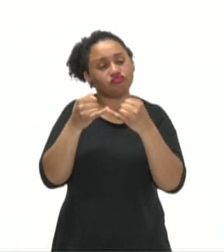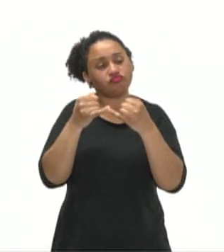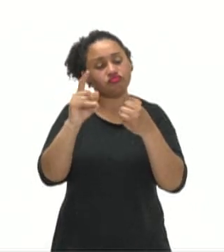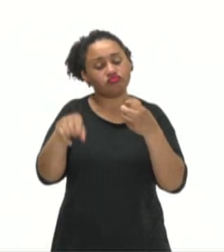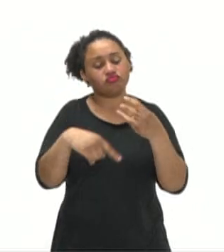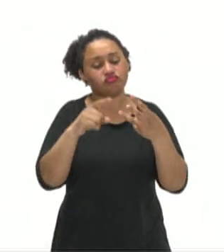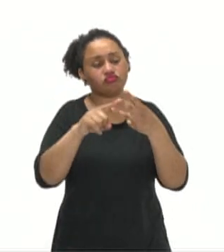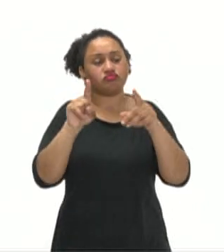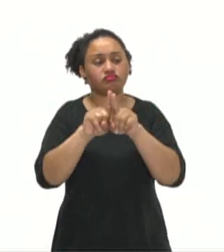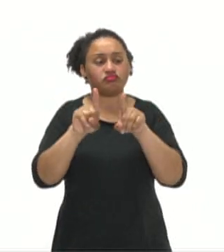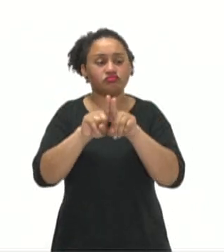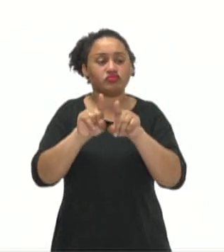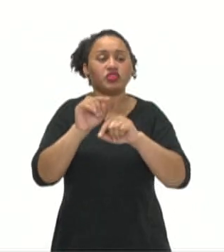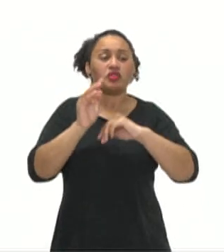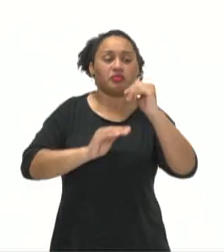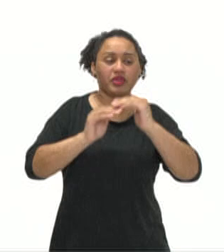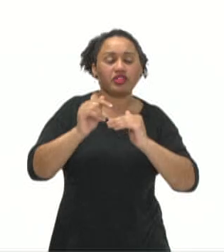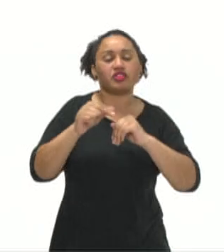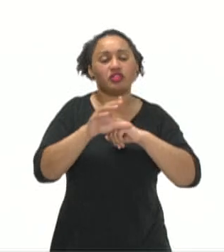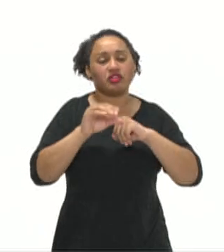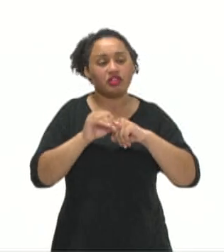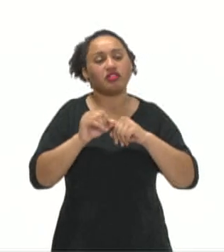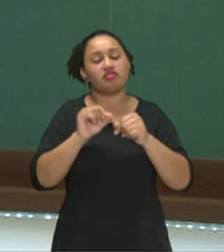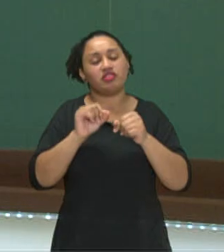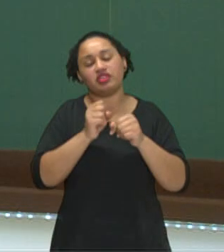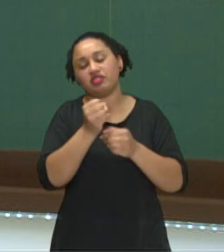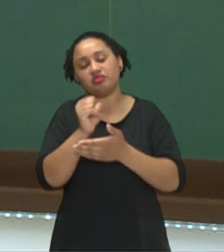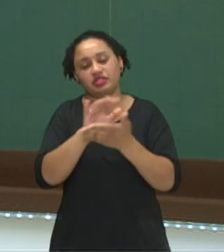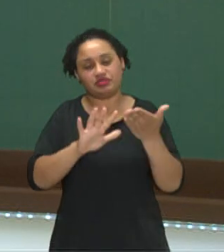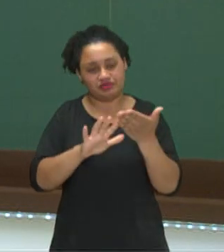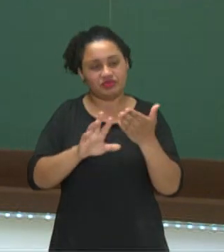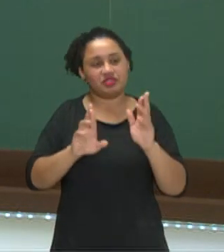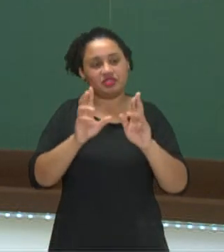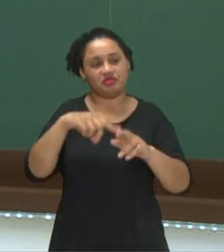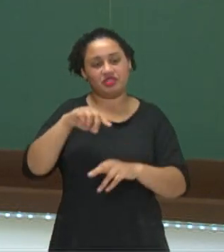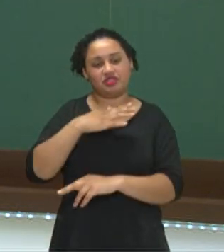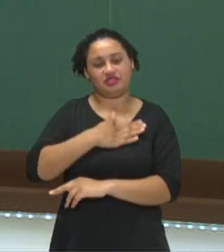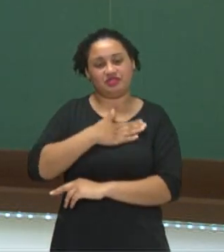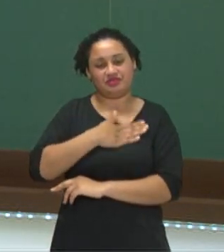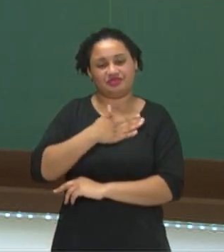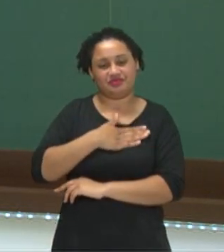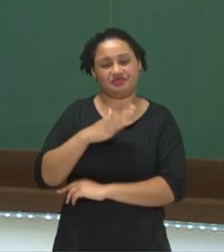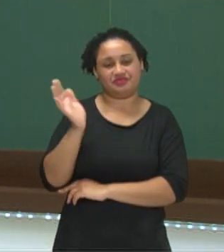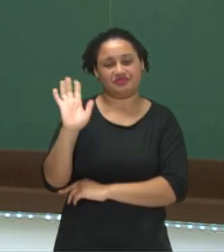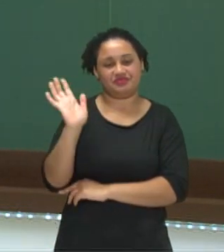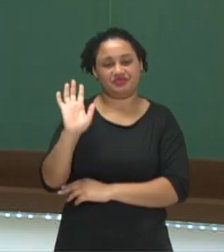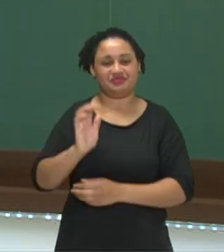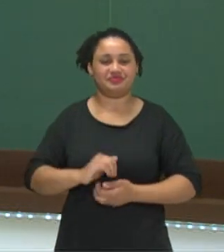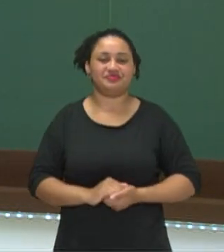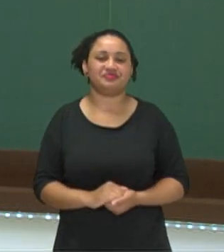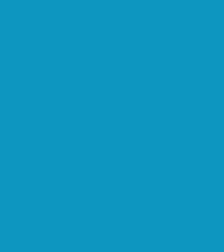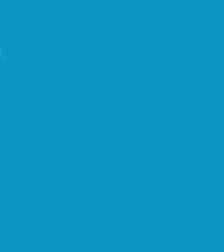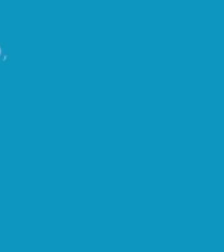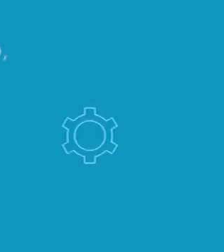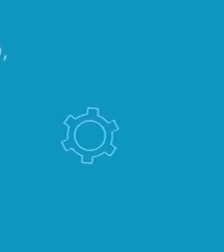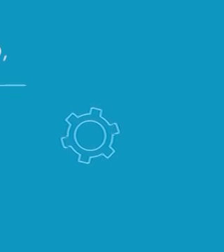ou eletrovalentes e praticamos o conhecimento com atividades. Espero que vocês tenham gostado e até breve!